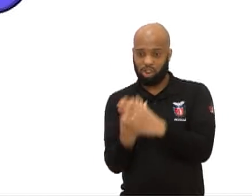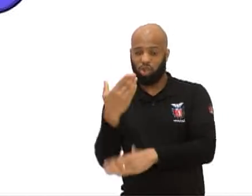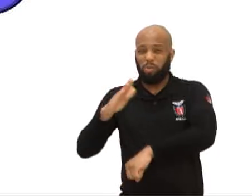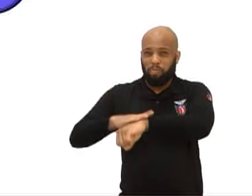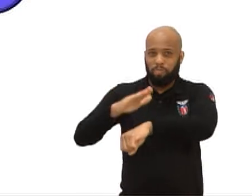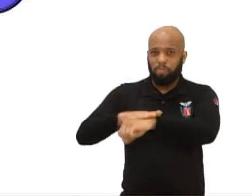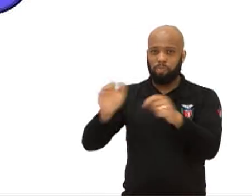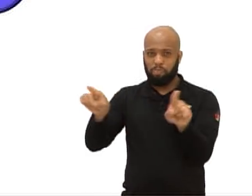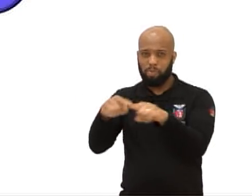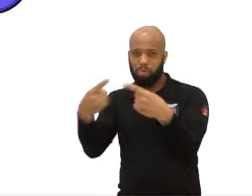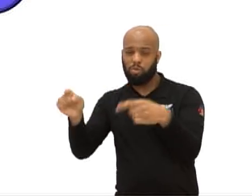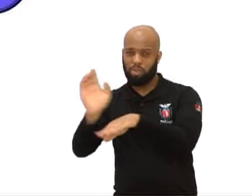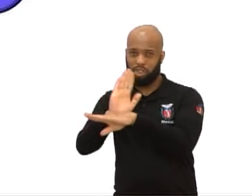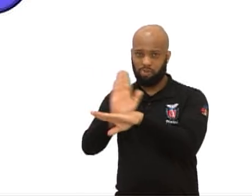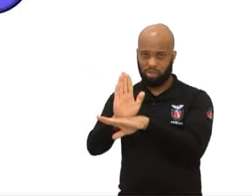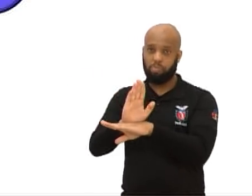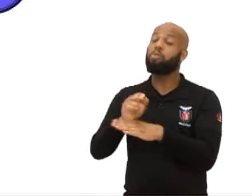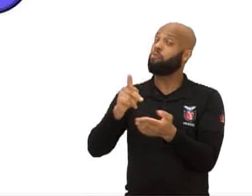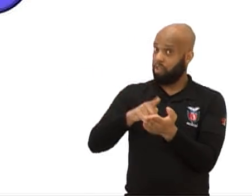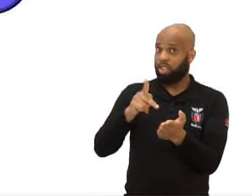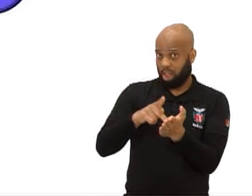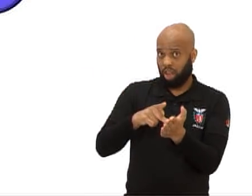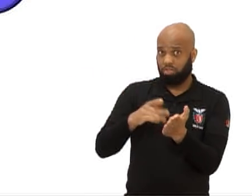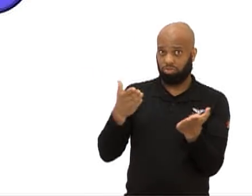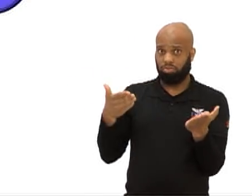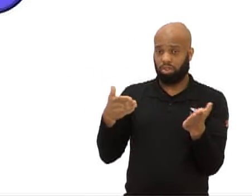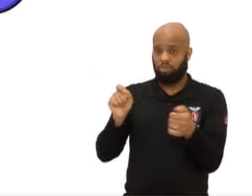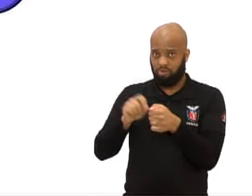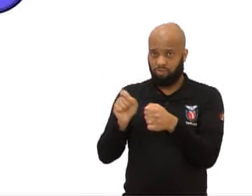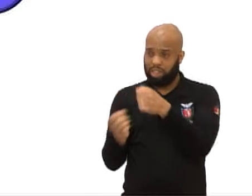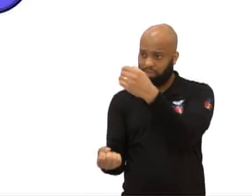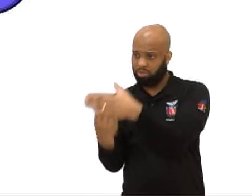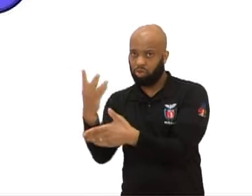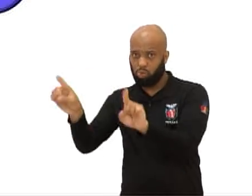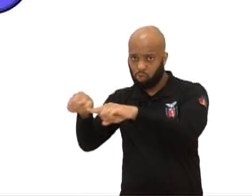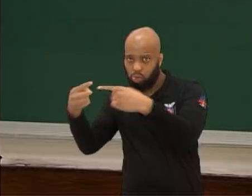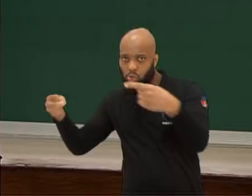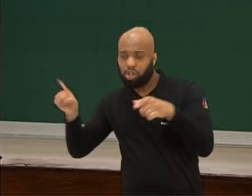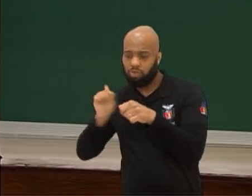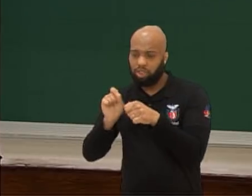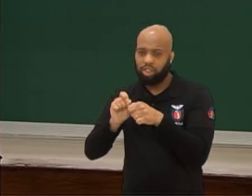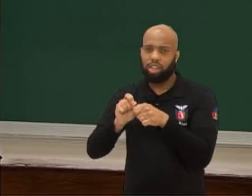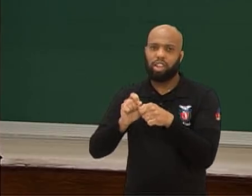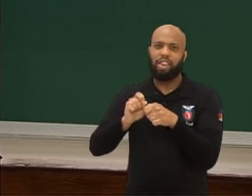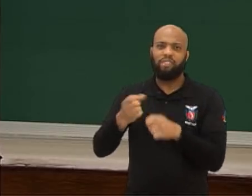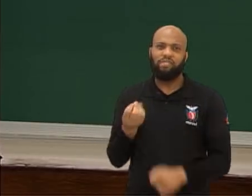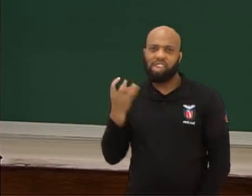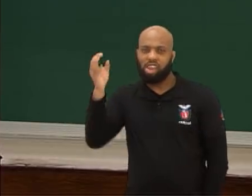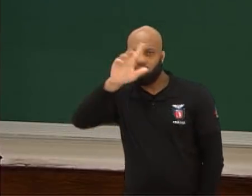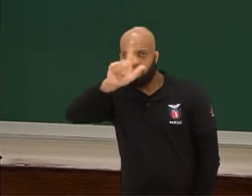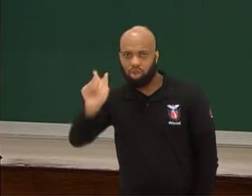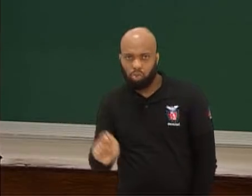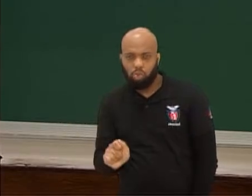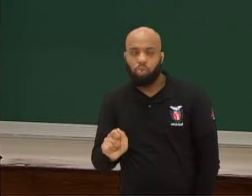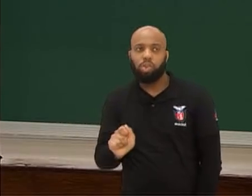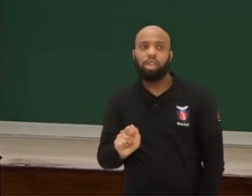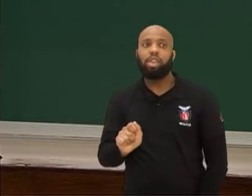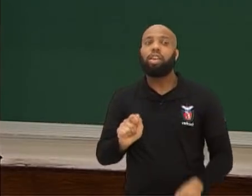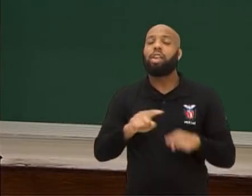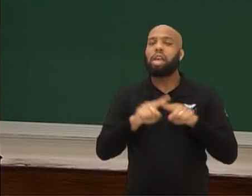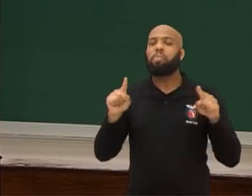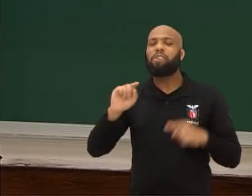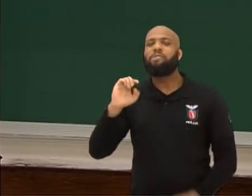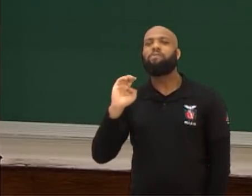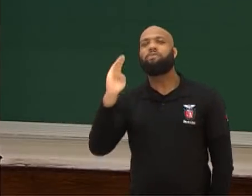filme. Até aí, realmente, ele compôs a primeira sonoplastia para o filme A Viagem à Lua. Só que